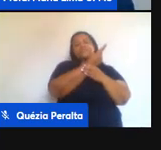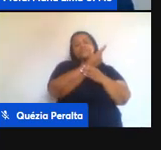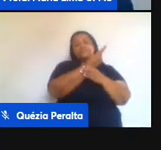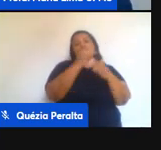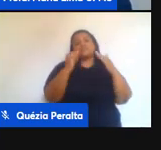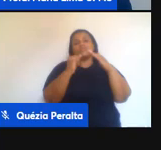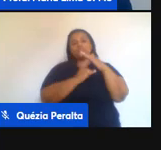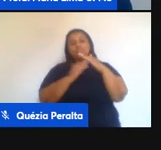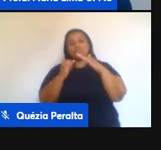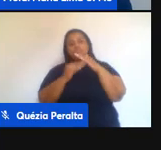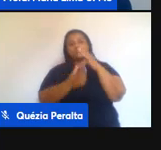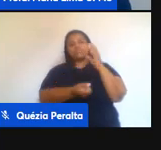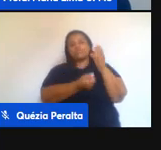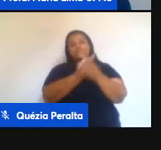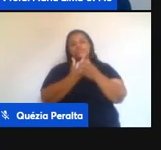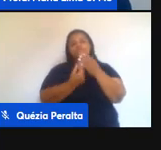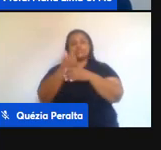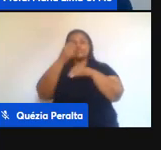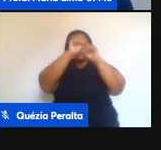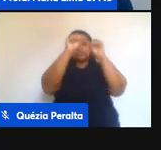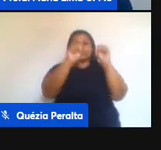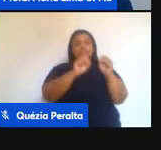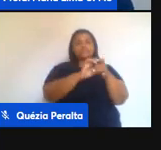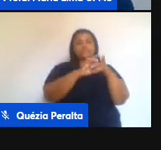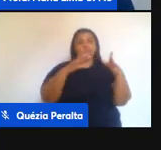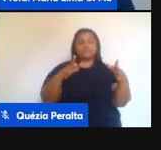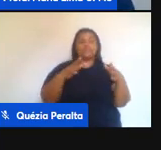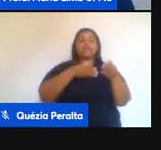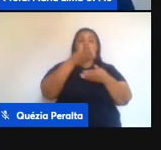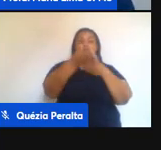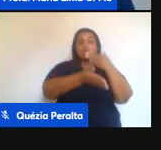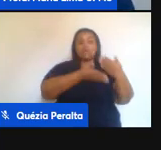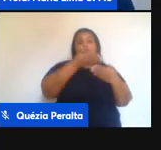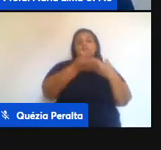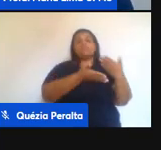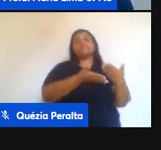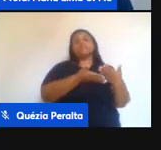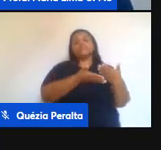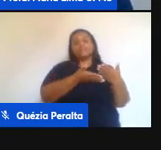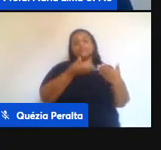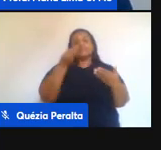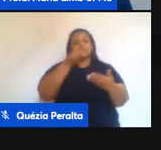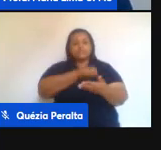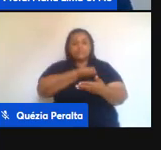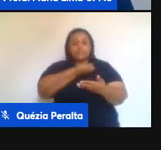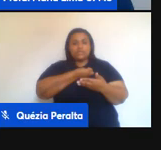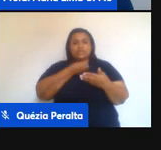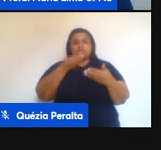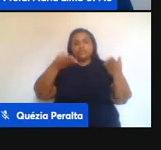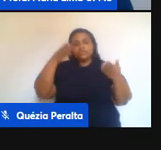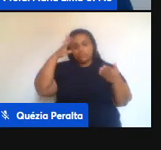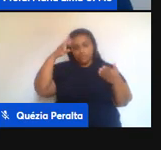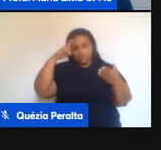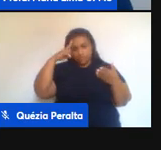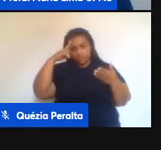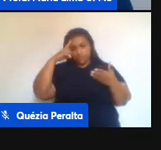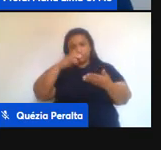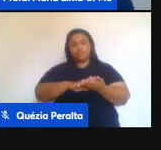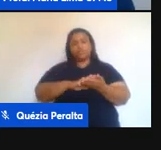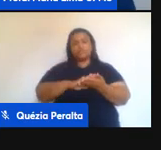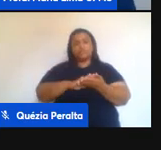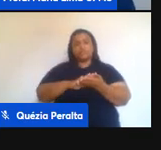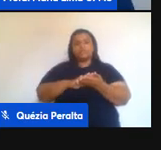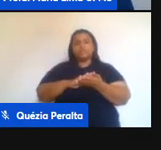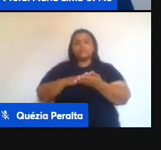surgir dentro desse modelo, extremamente associado ao modelo de Estado que nós temos. Então, a nossa pouca experiência democrática, em